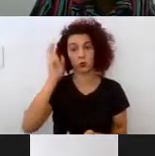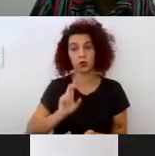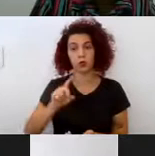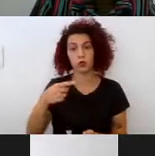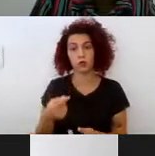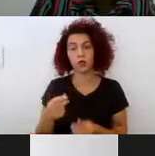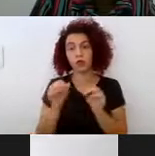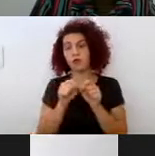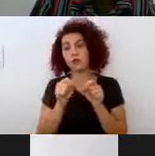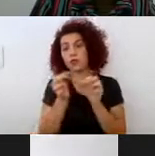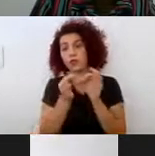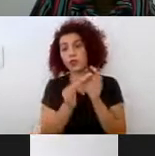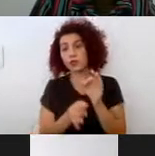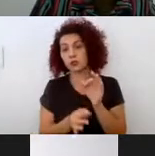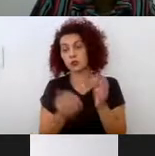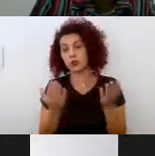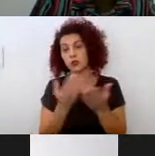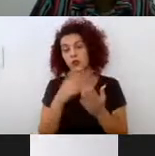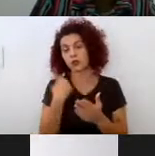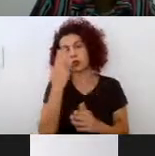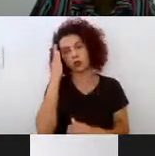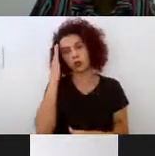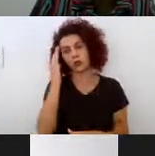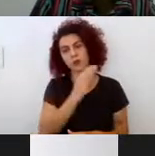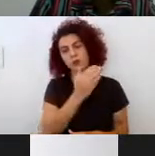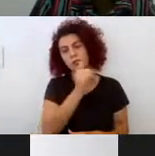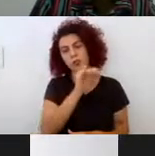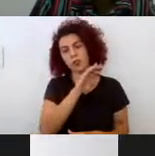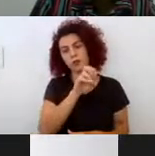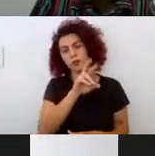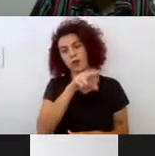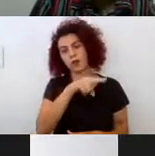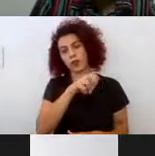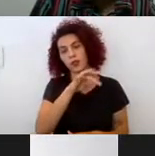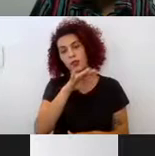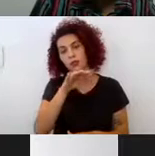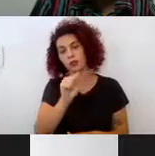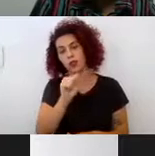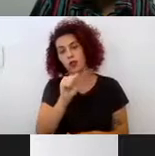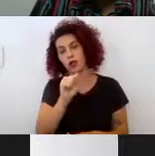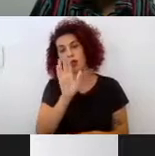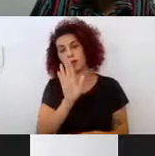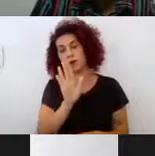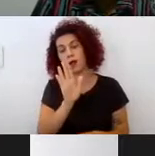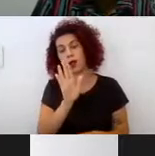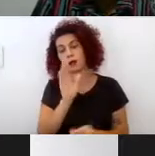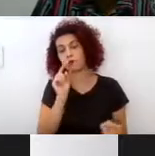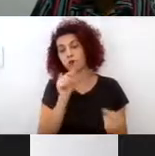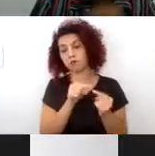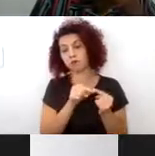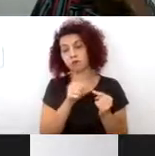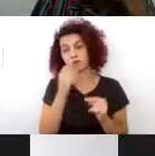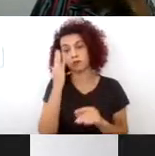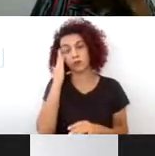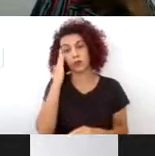estruturou aquele que a gente chama hoje de cibernética é baseado numa construção de saber